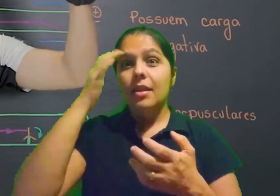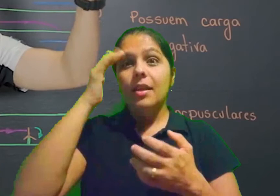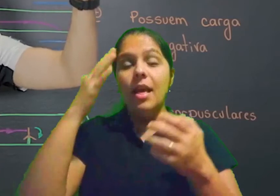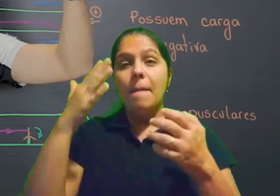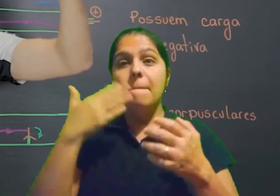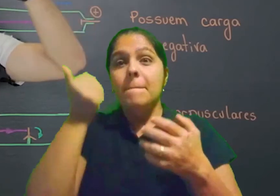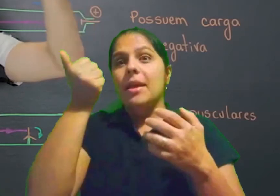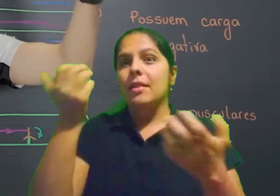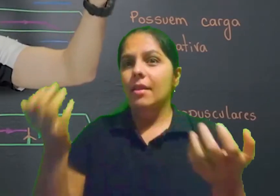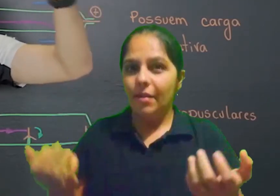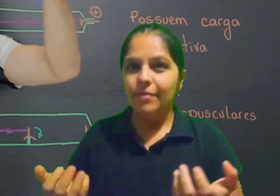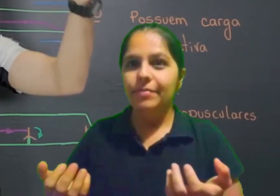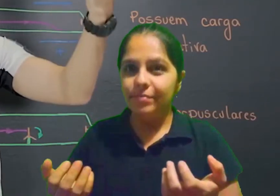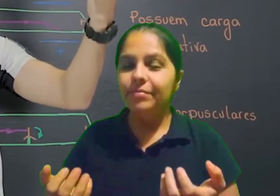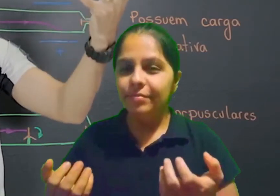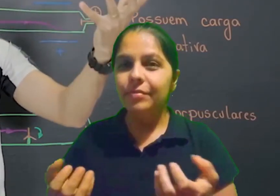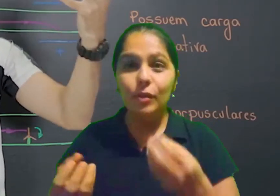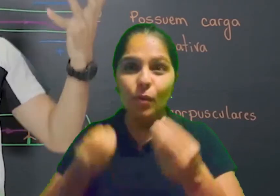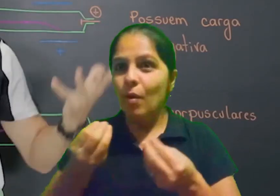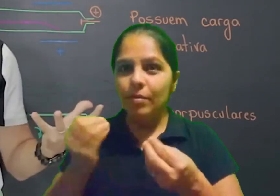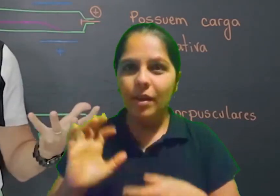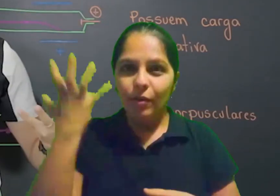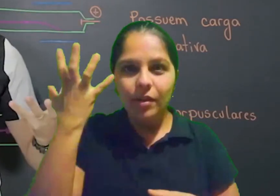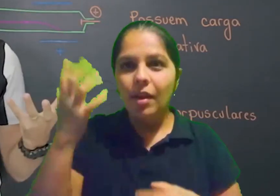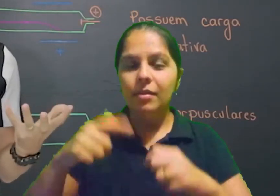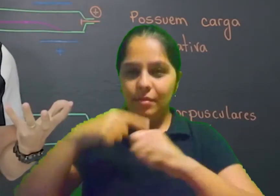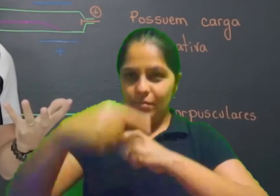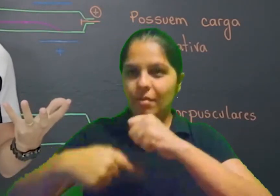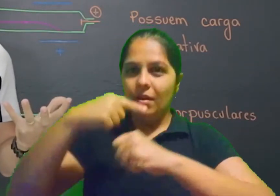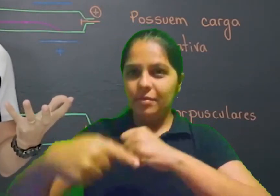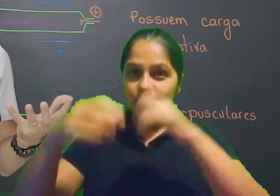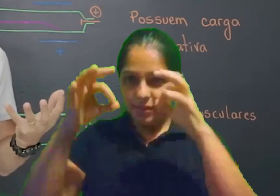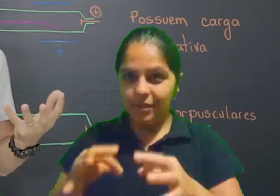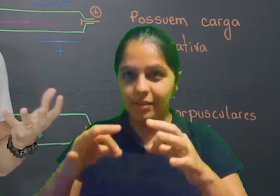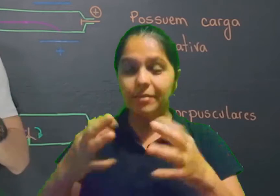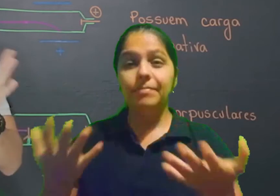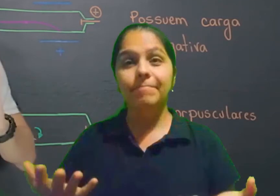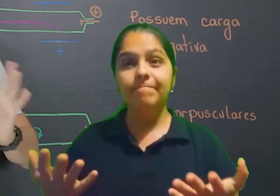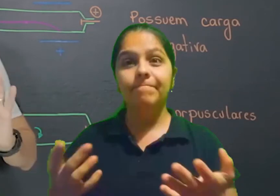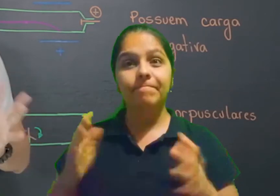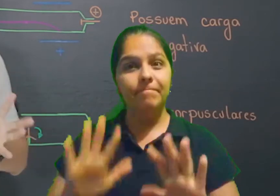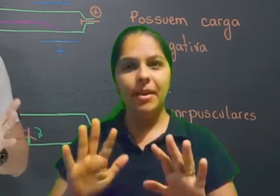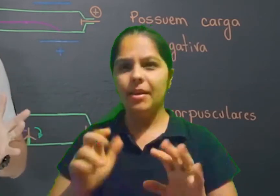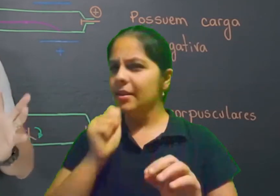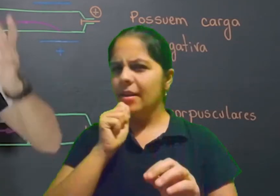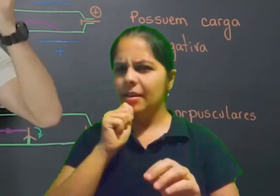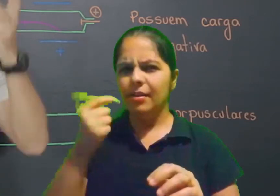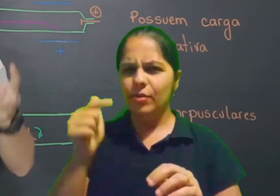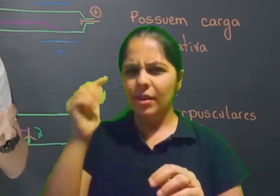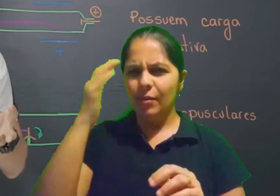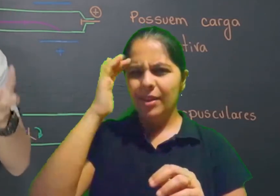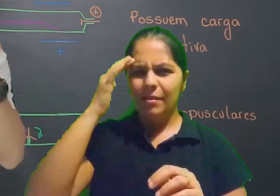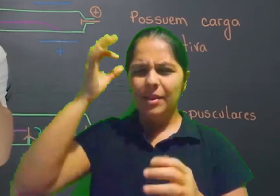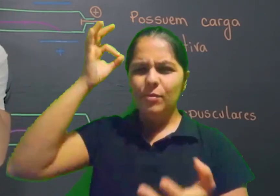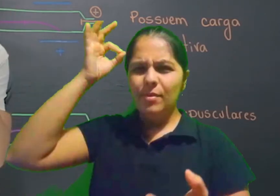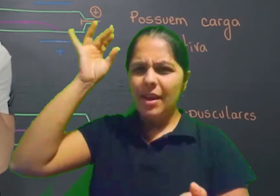que forma, como que funciona um átomo, certo? Mas ainda não temos uma ideia